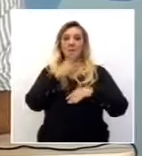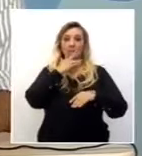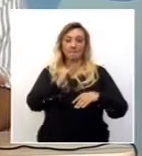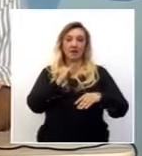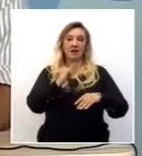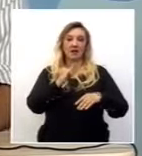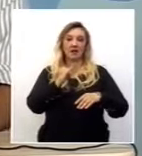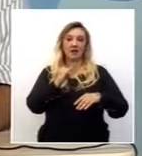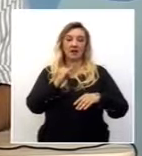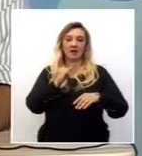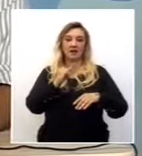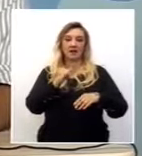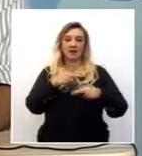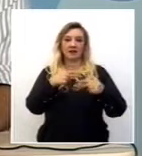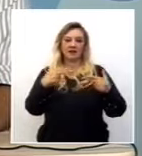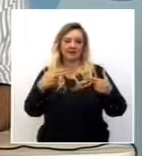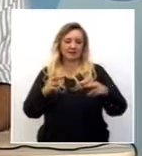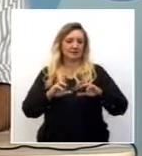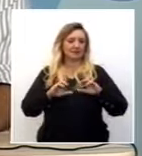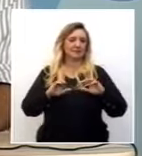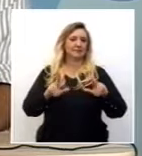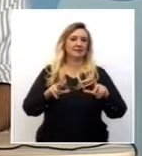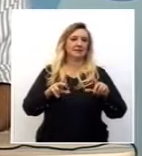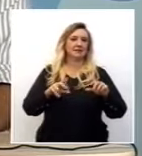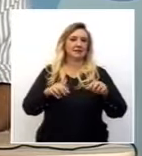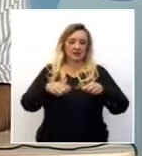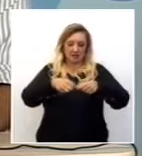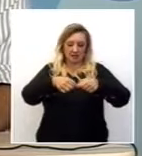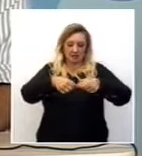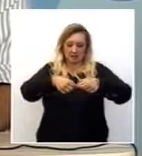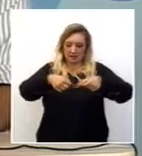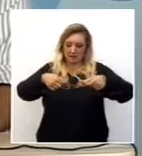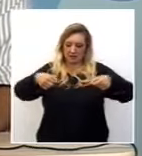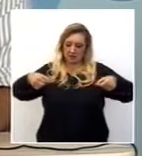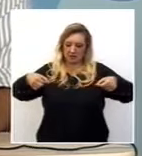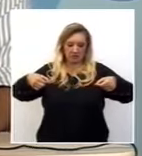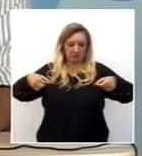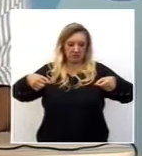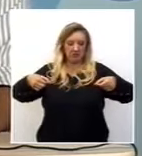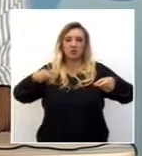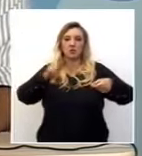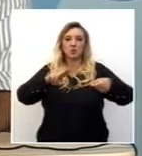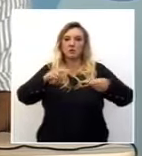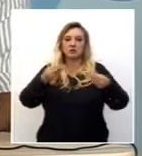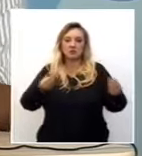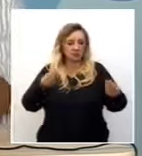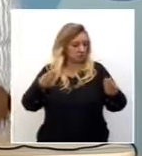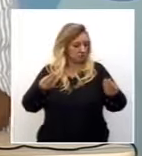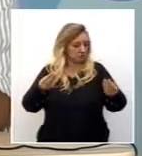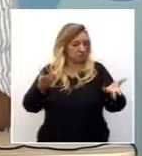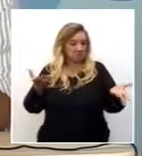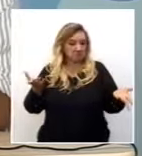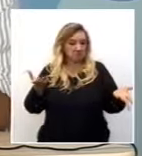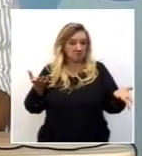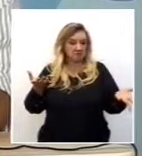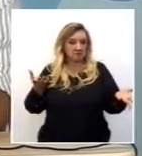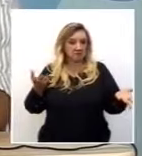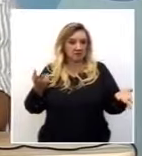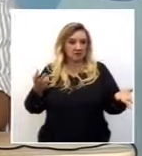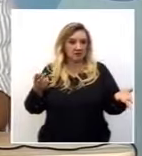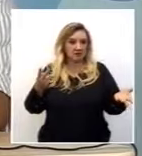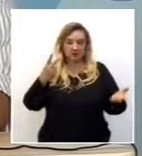ele veio com um instrumento diferente, que é a trena. Né? Como é que utiliza aquilo? Poxa, a trena ela tem